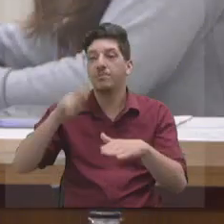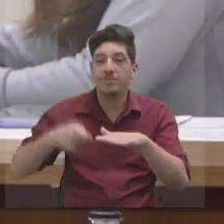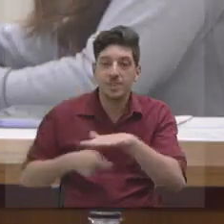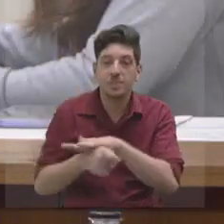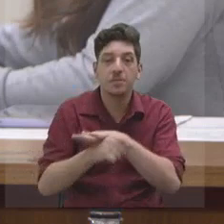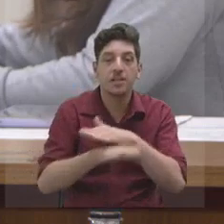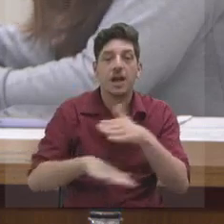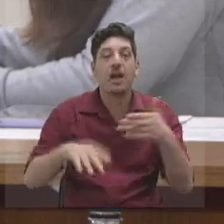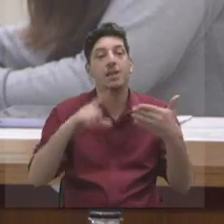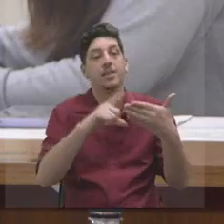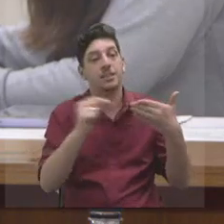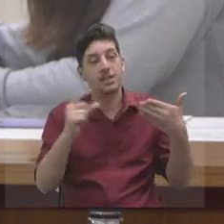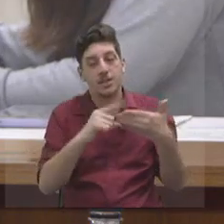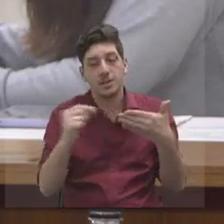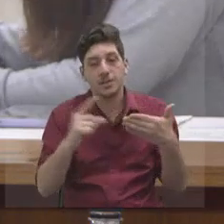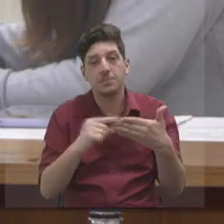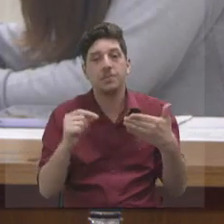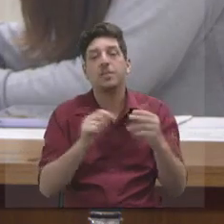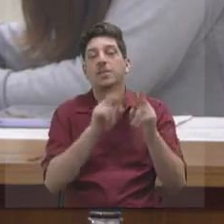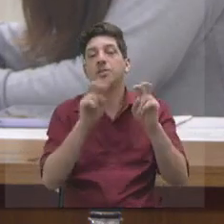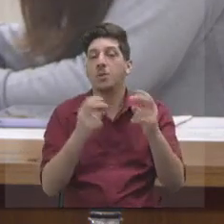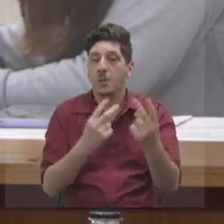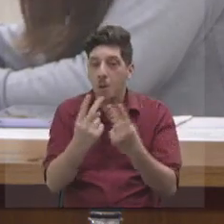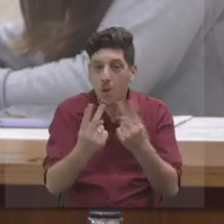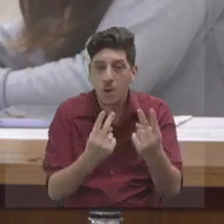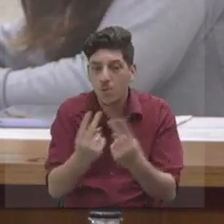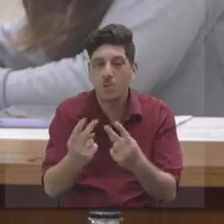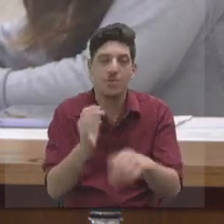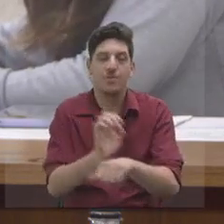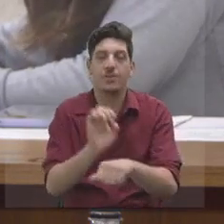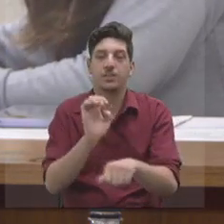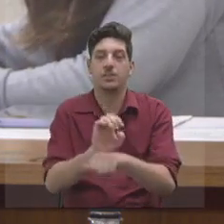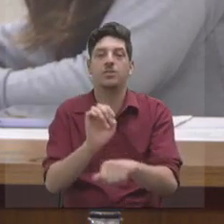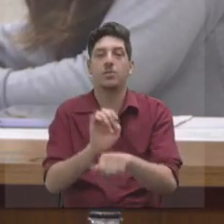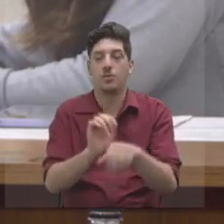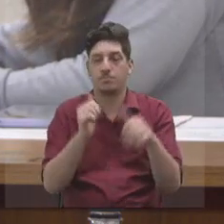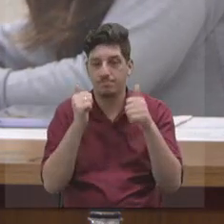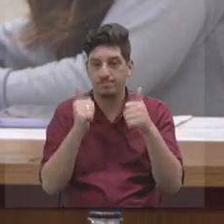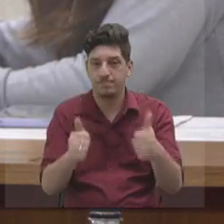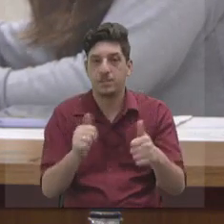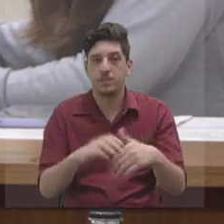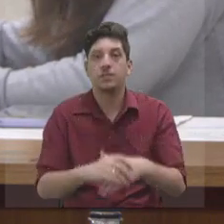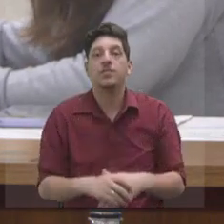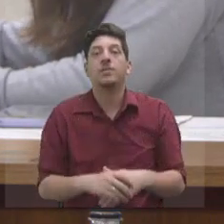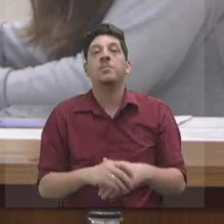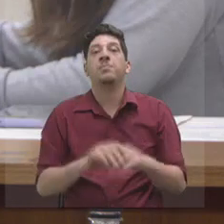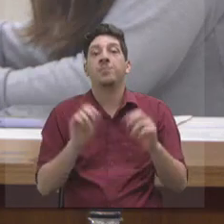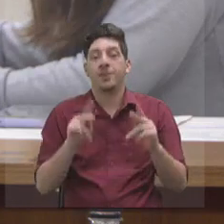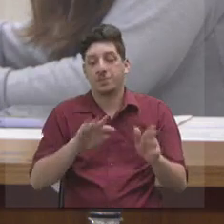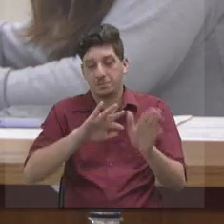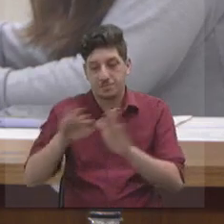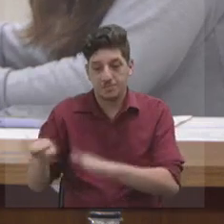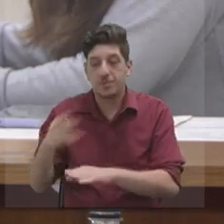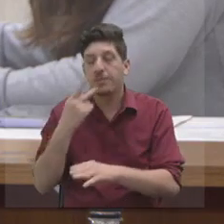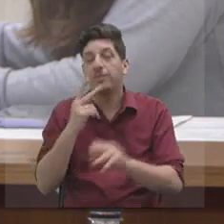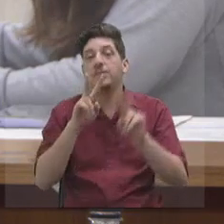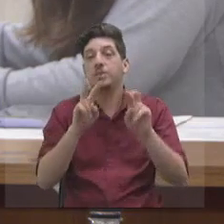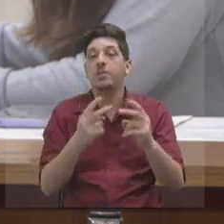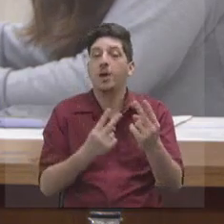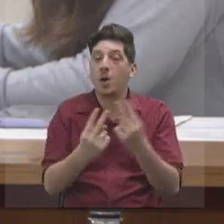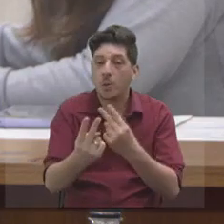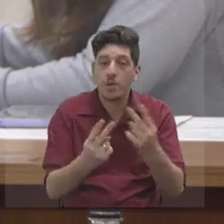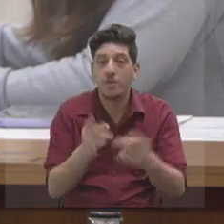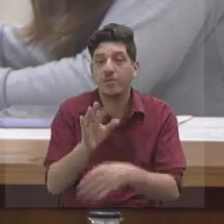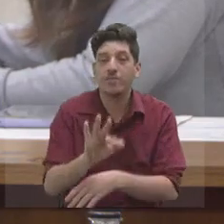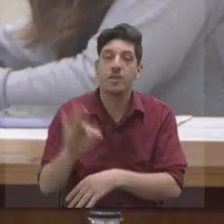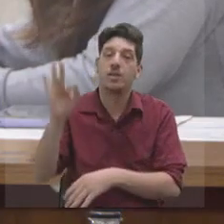Mineiro com relação às nossas rodovias Estadual com relação às rodovias federais eu